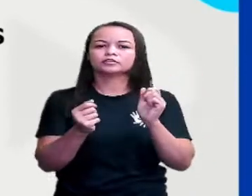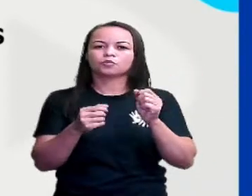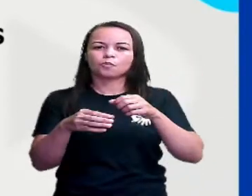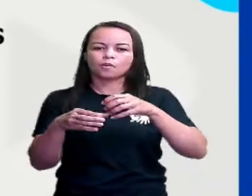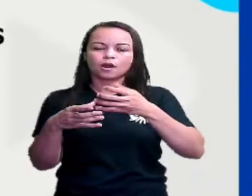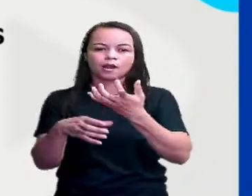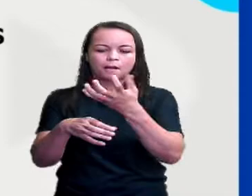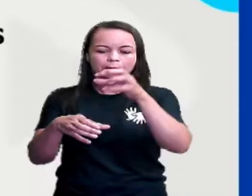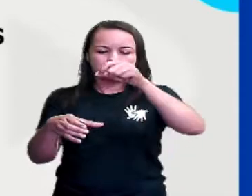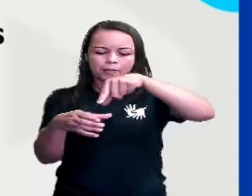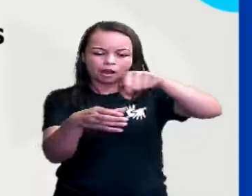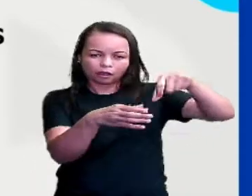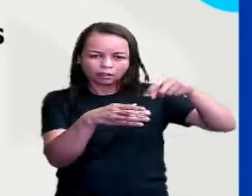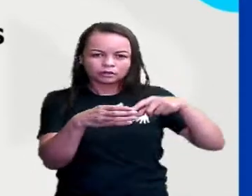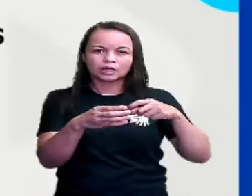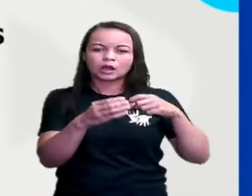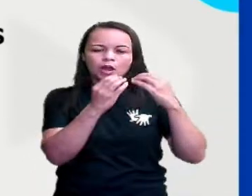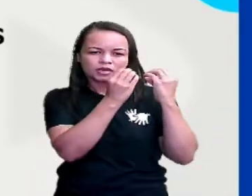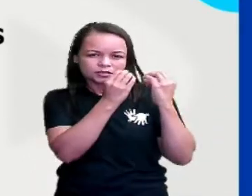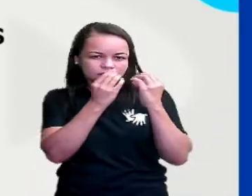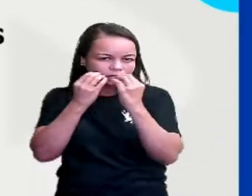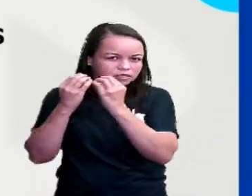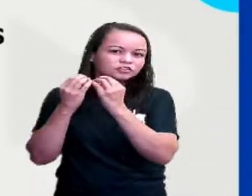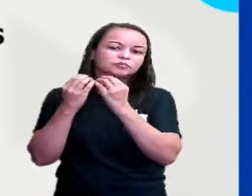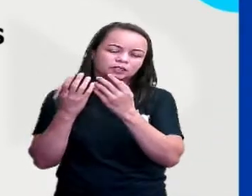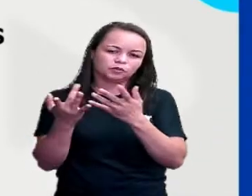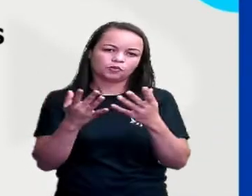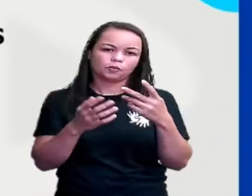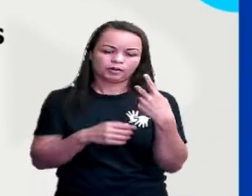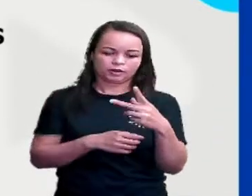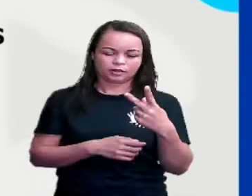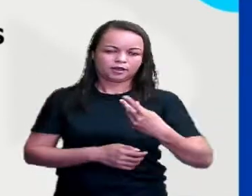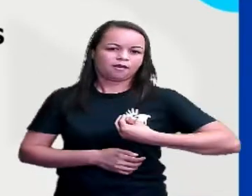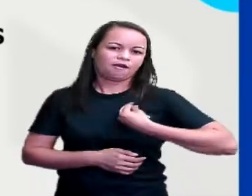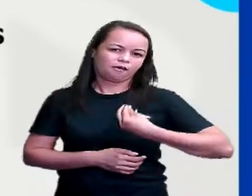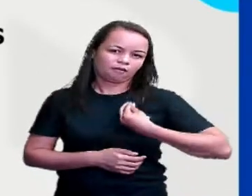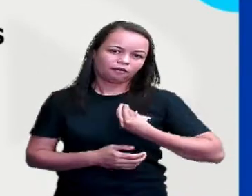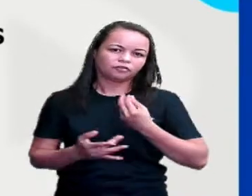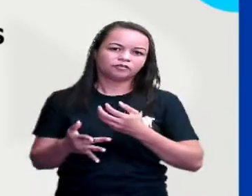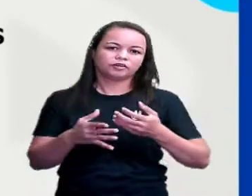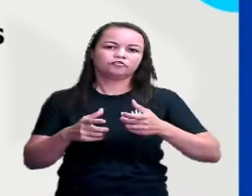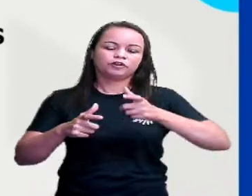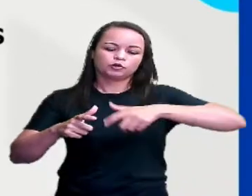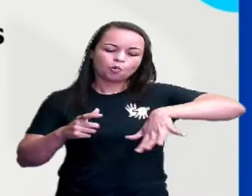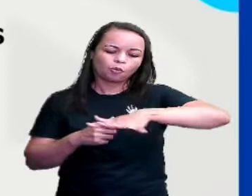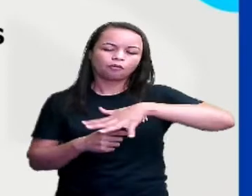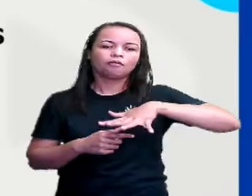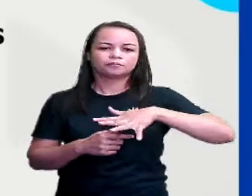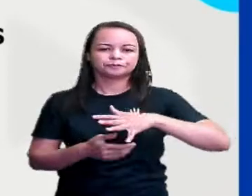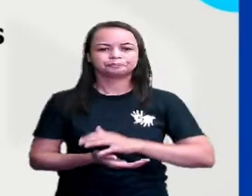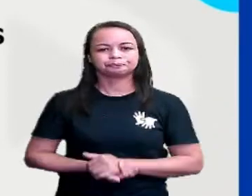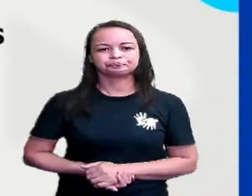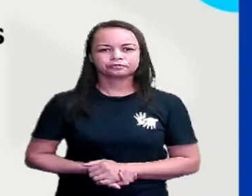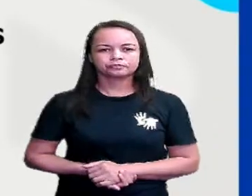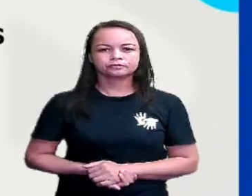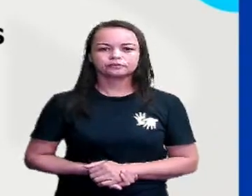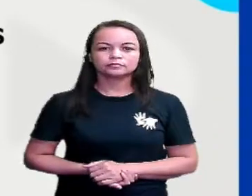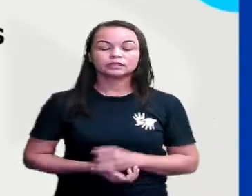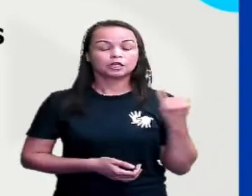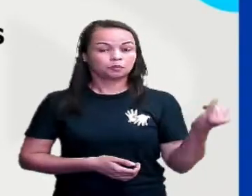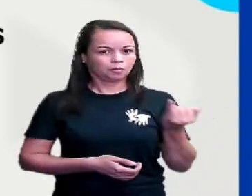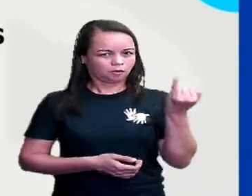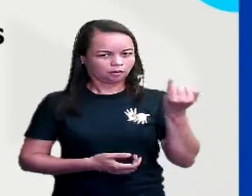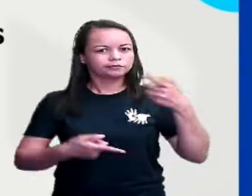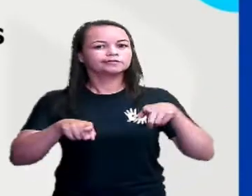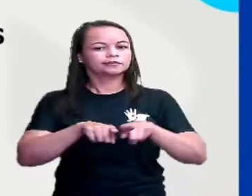precisa ser cultivado, certo? Para essa planta aí ela sobreviver nesse ambiente. E outra questão extremamente